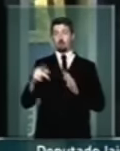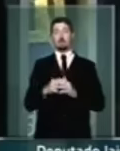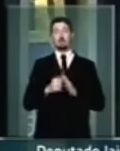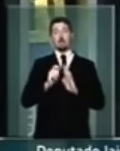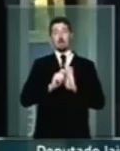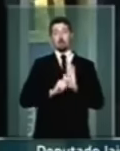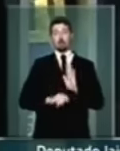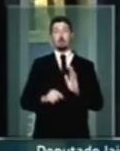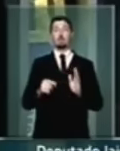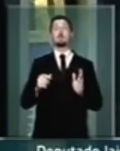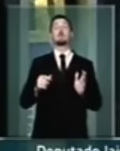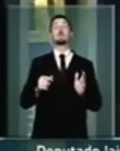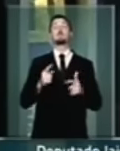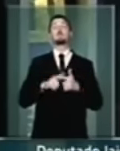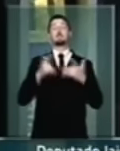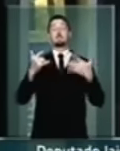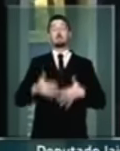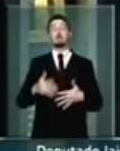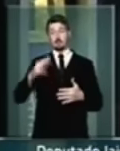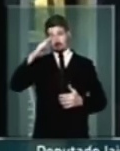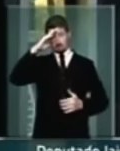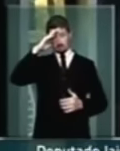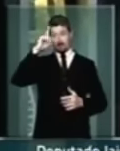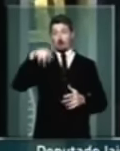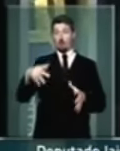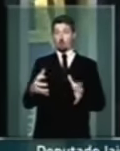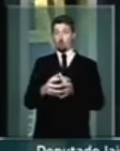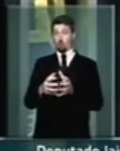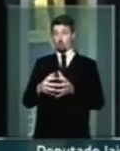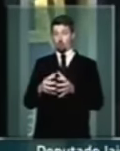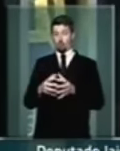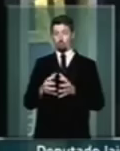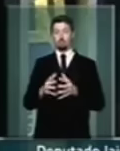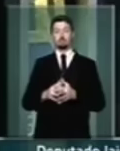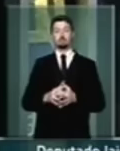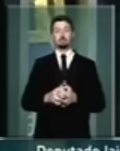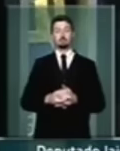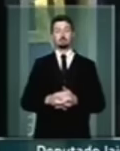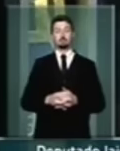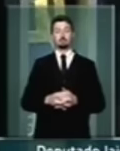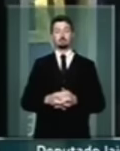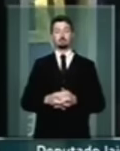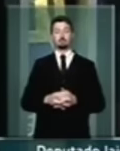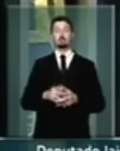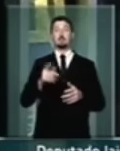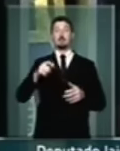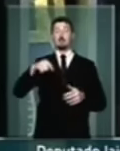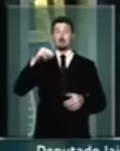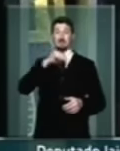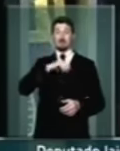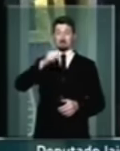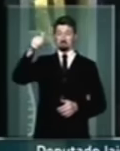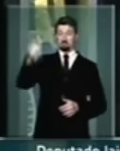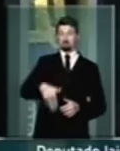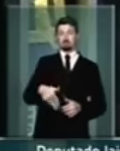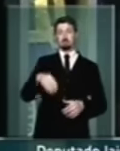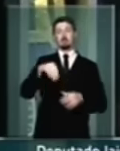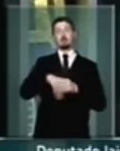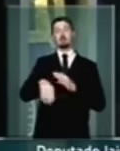os militares são aquela classe, aquela categoria que é mais mal paga dentro do